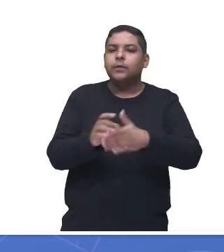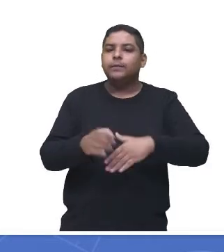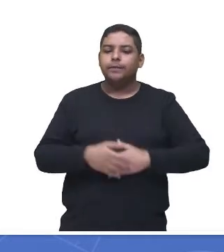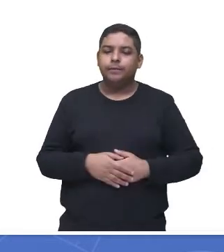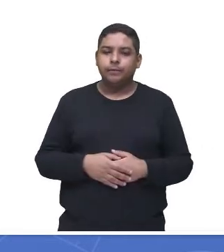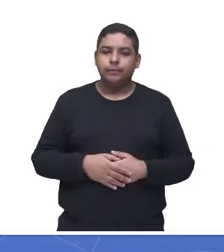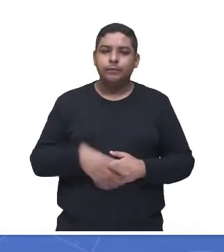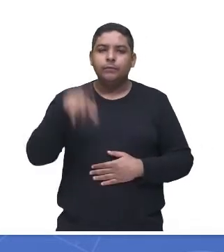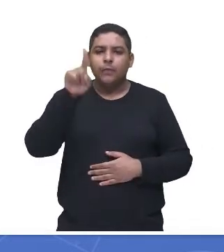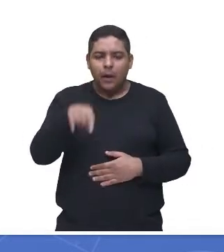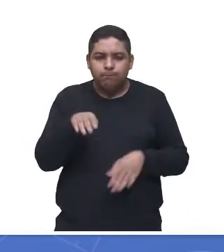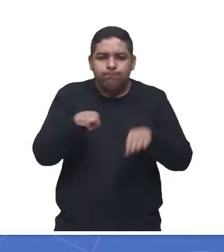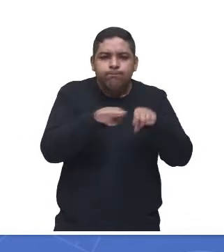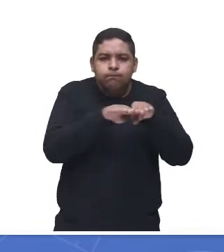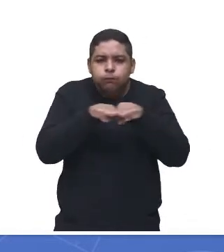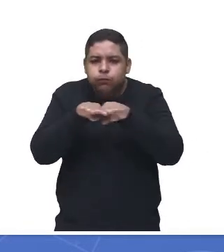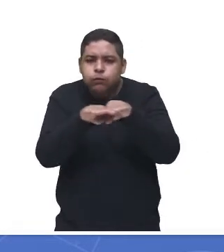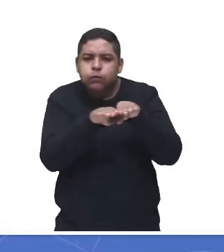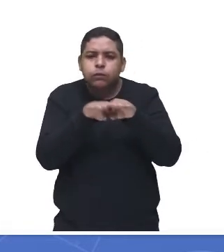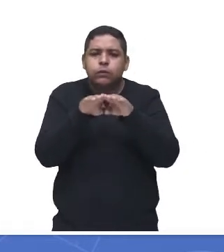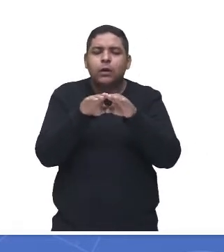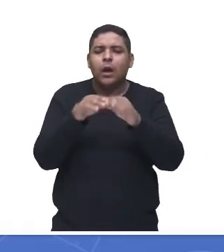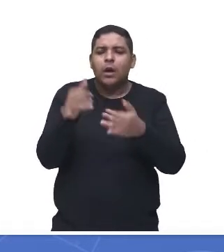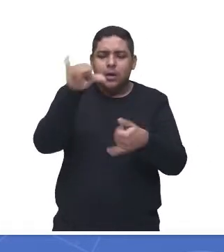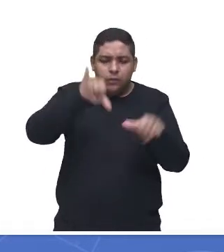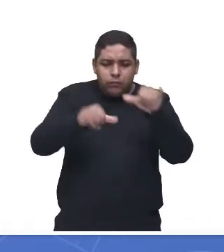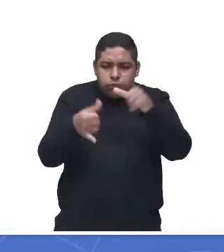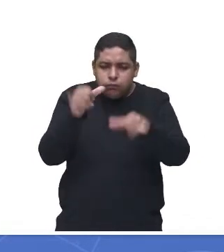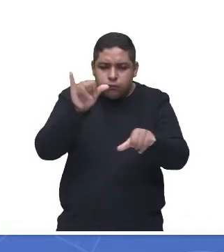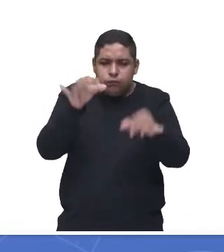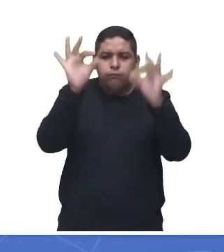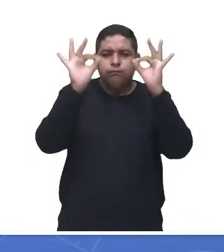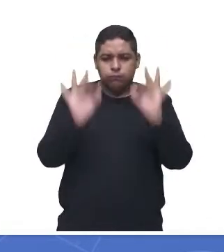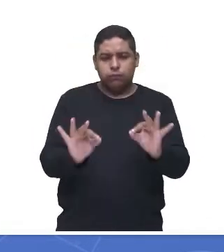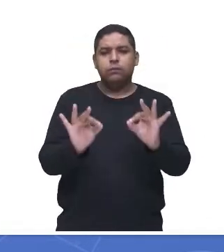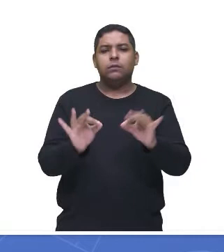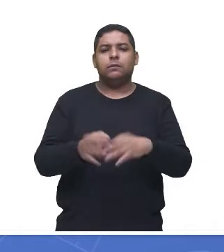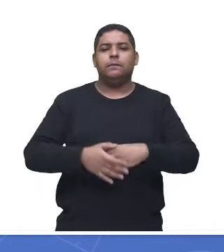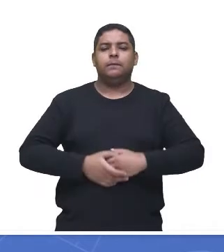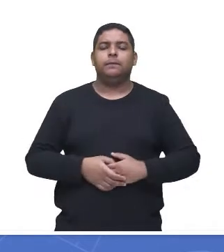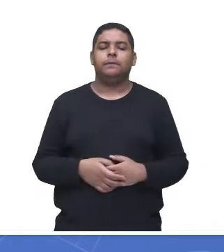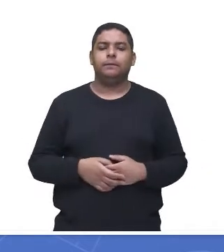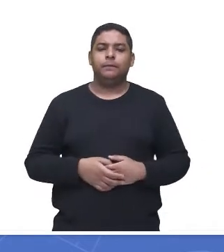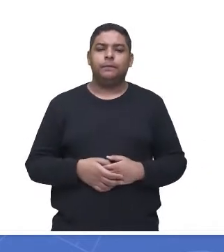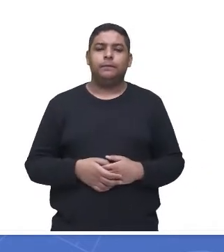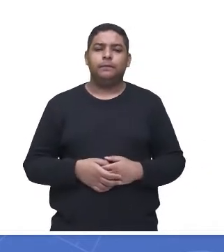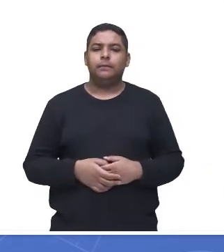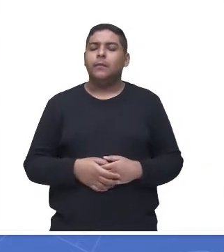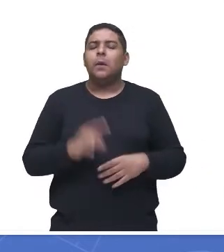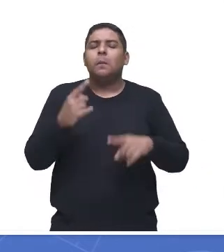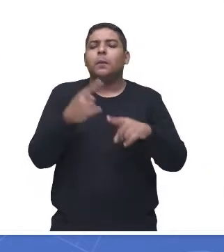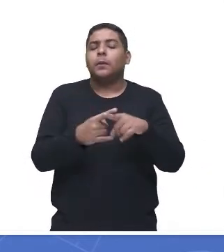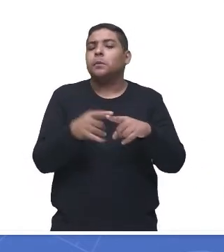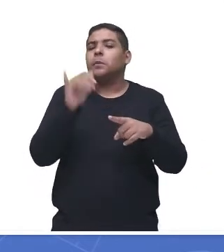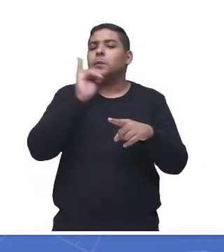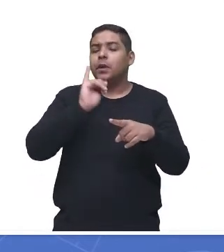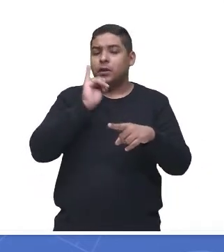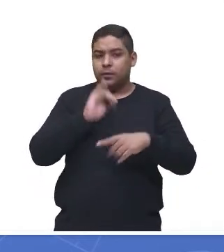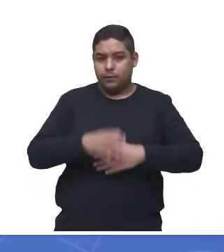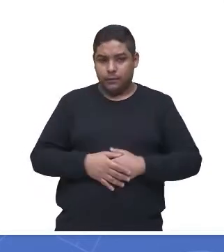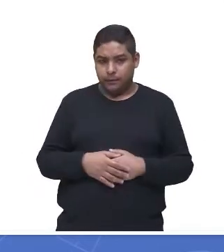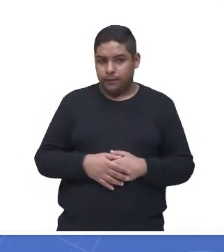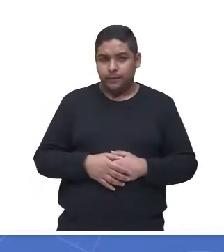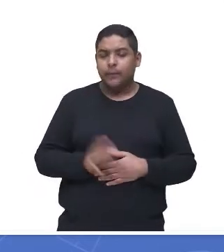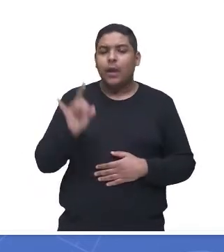que eles estão propondo, nas hipóteses levantadas. Por quê? Porque quando você levanta uma hipótese,